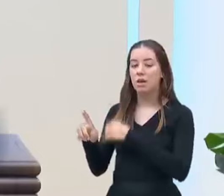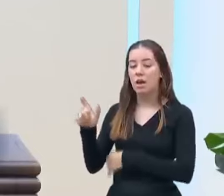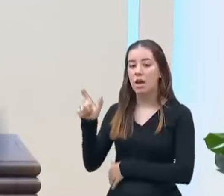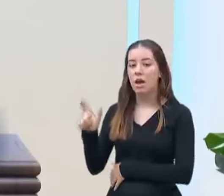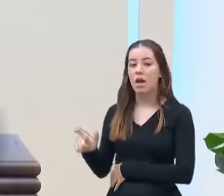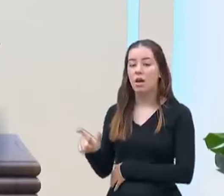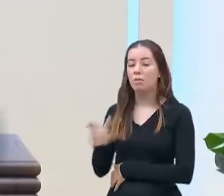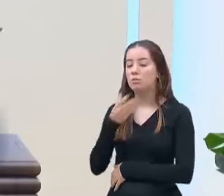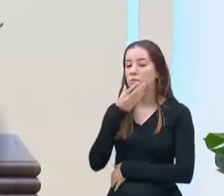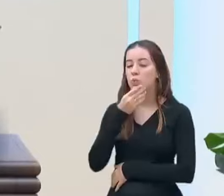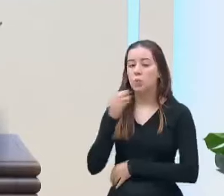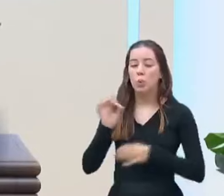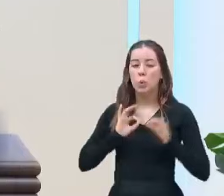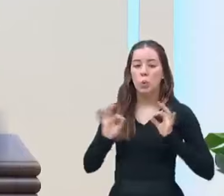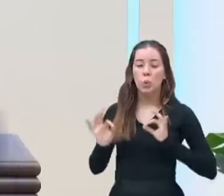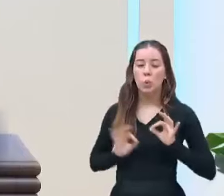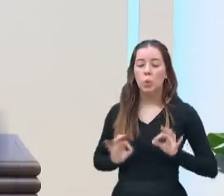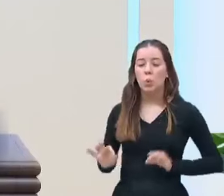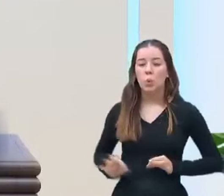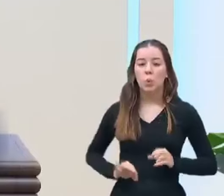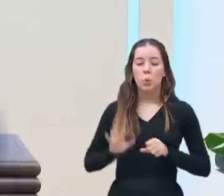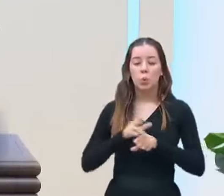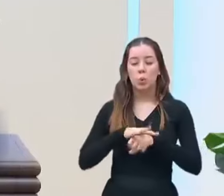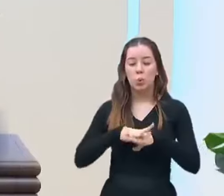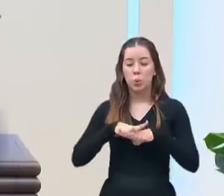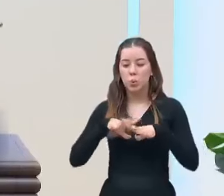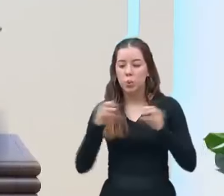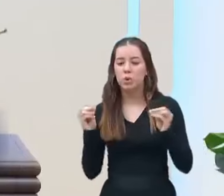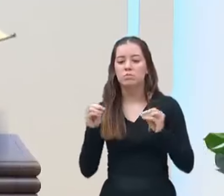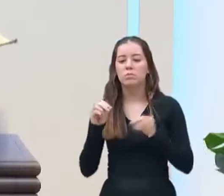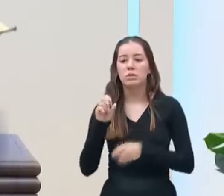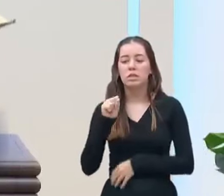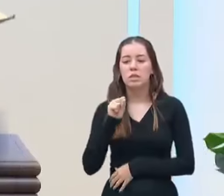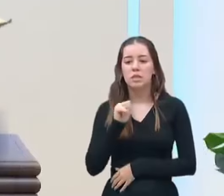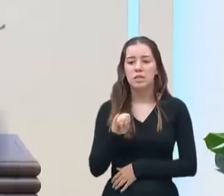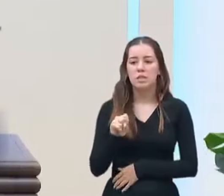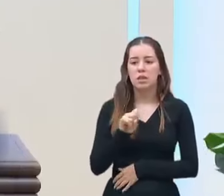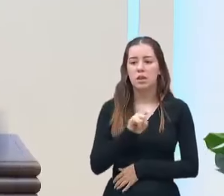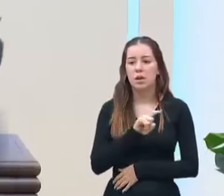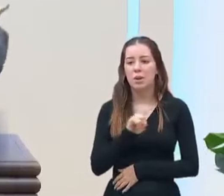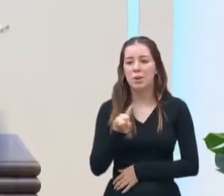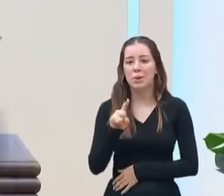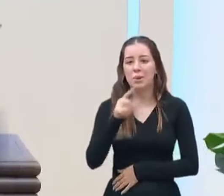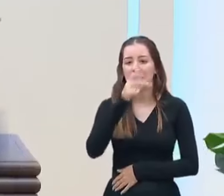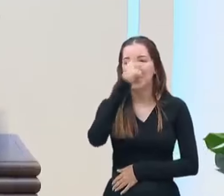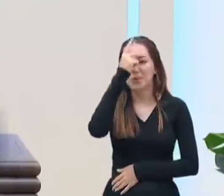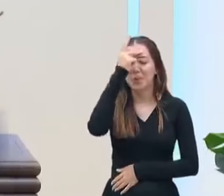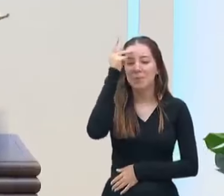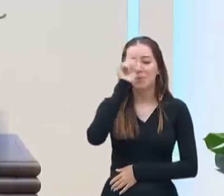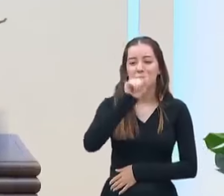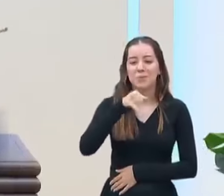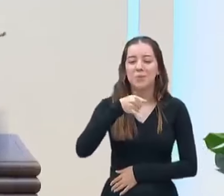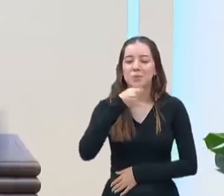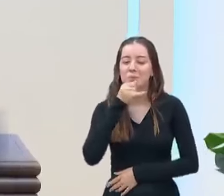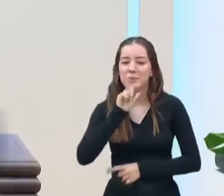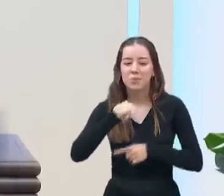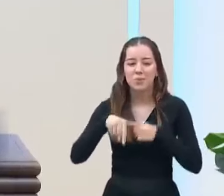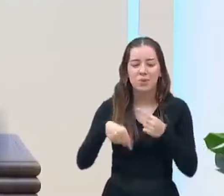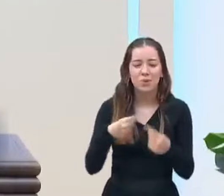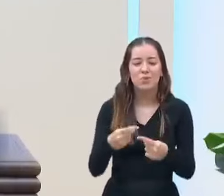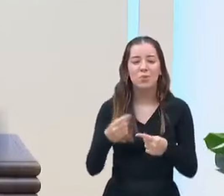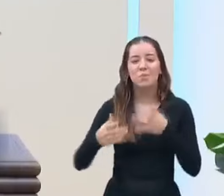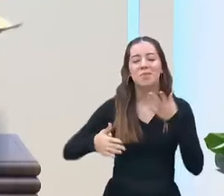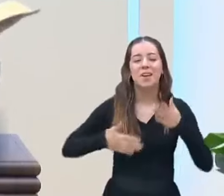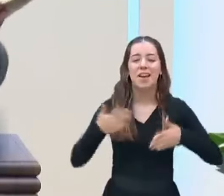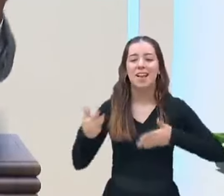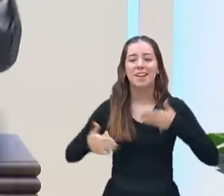se levanta. Jesus, quando toca, quem está triste fica alegre. Jesus, quando toca,